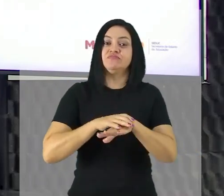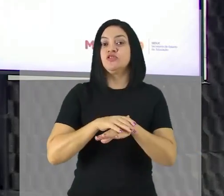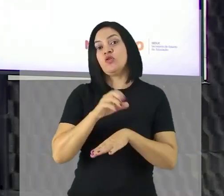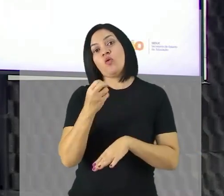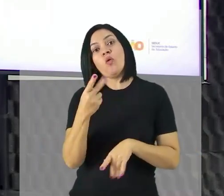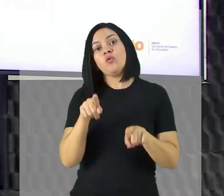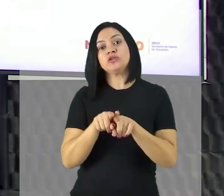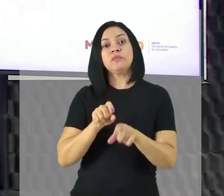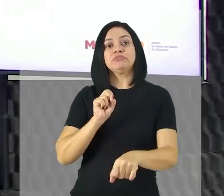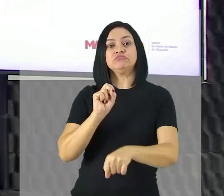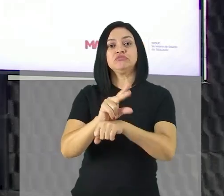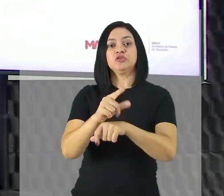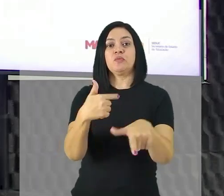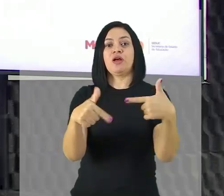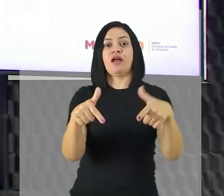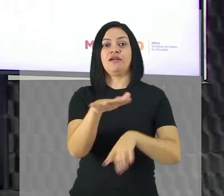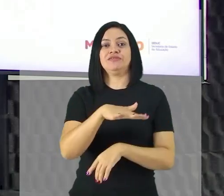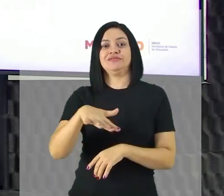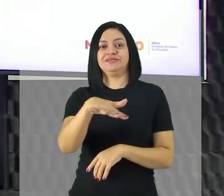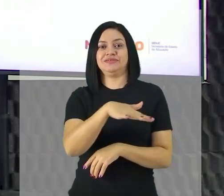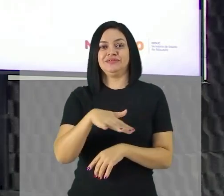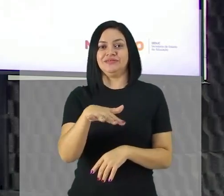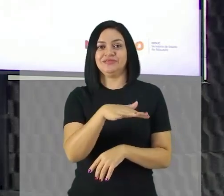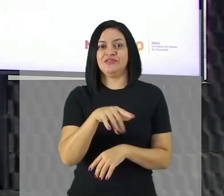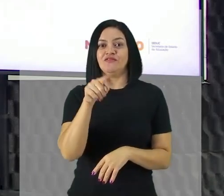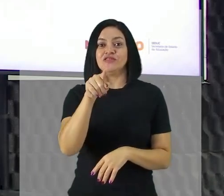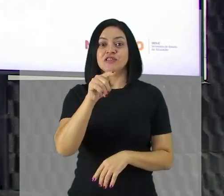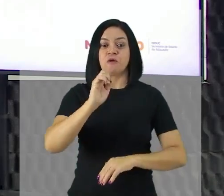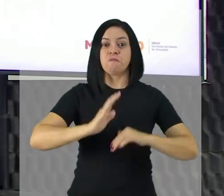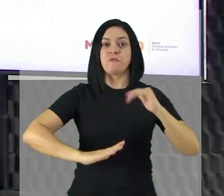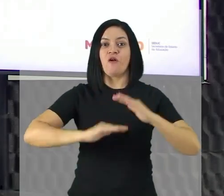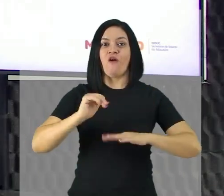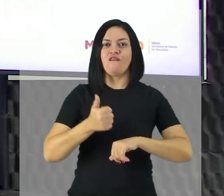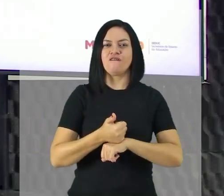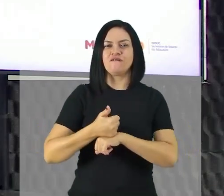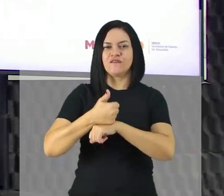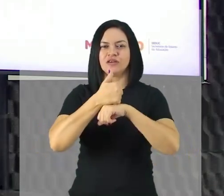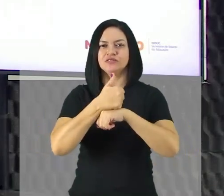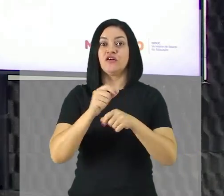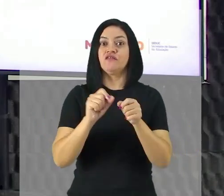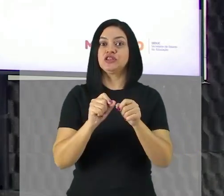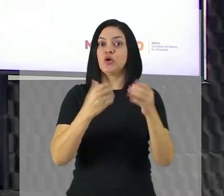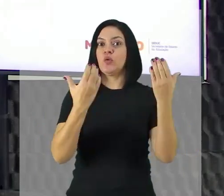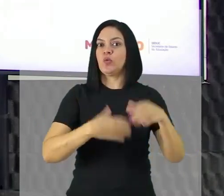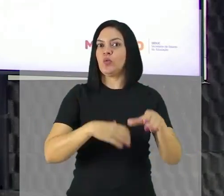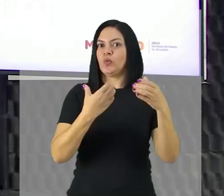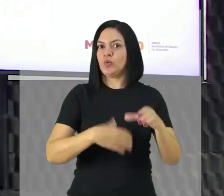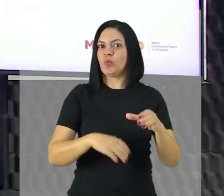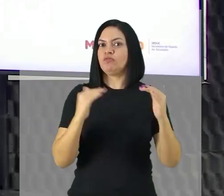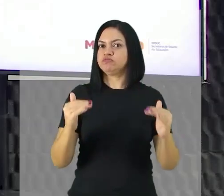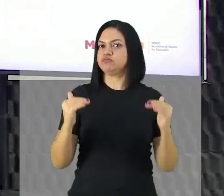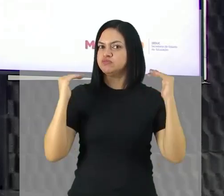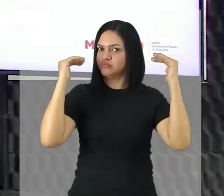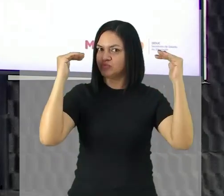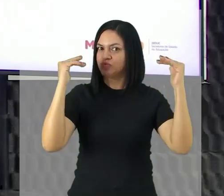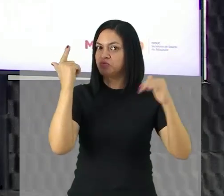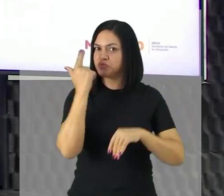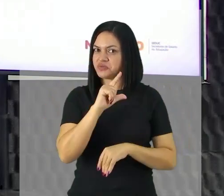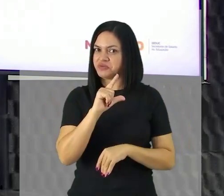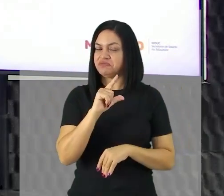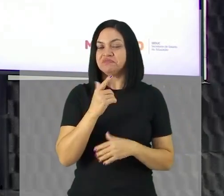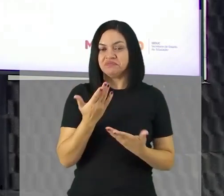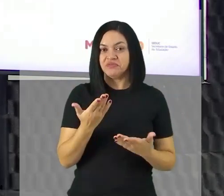no mercado de trabalho, né? Você ter uma profissão, fazer um concurso público a nível superior,